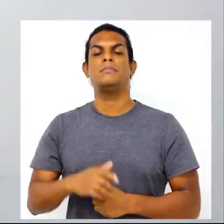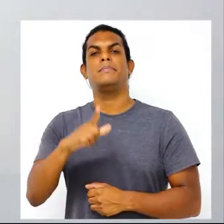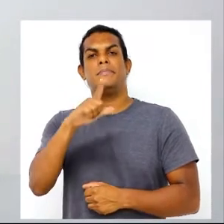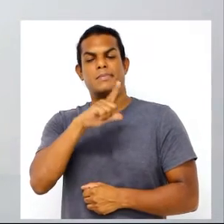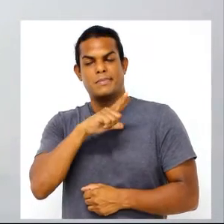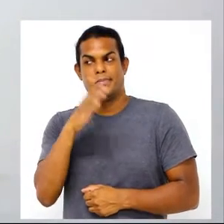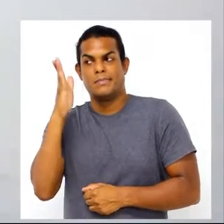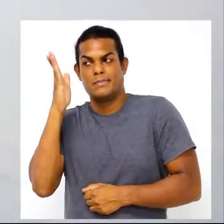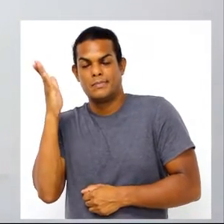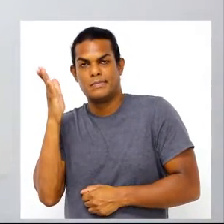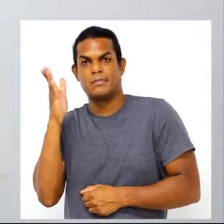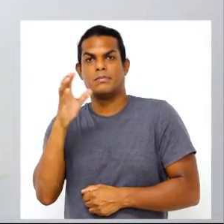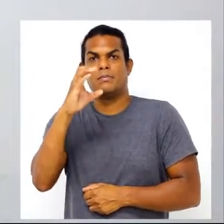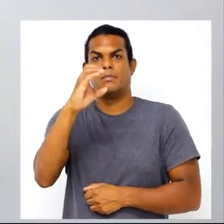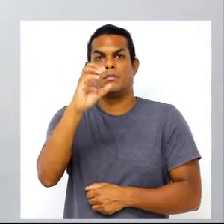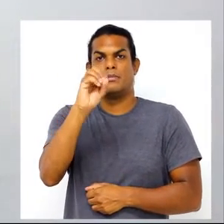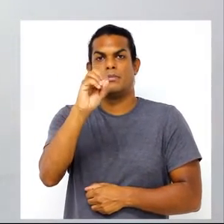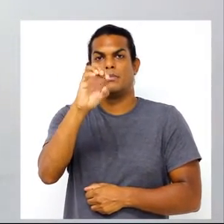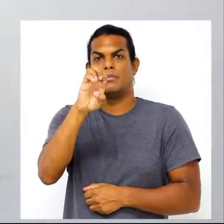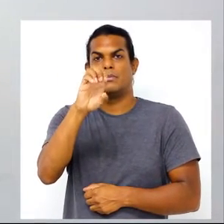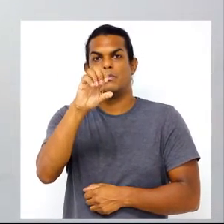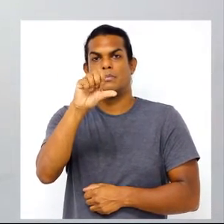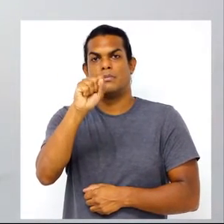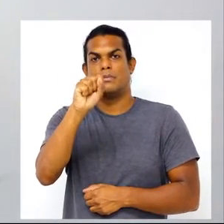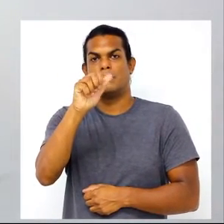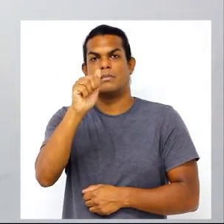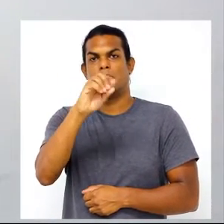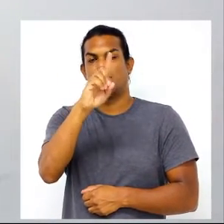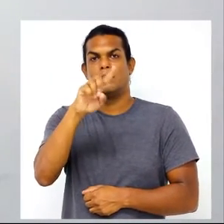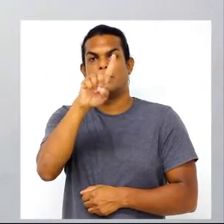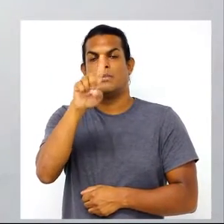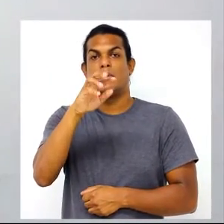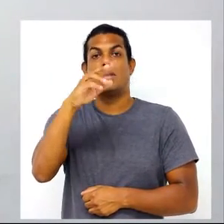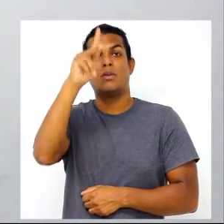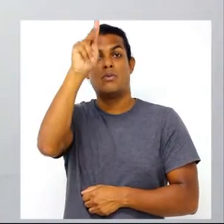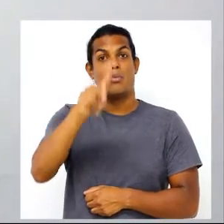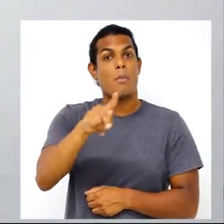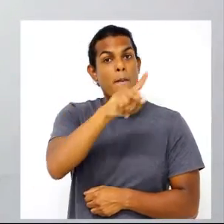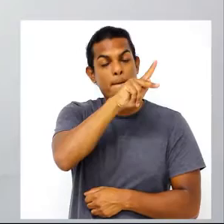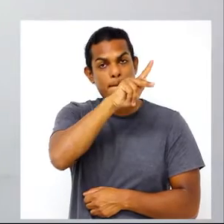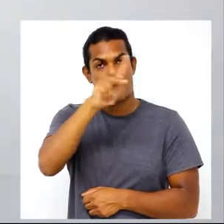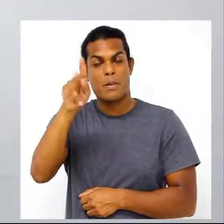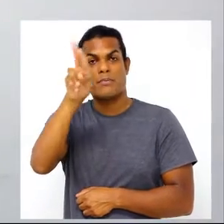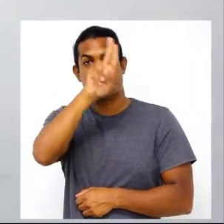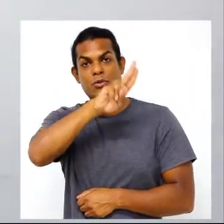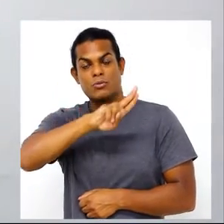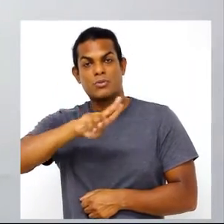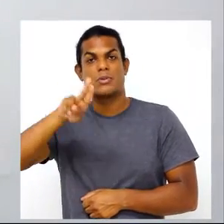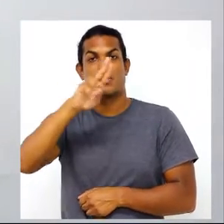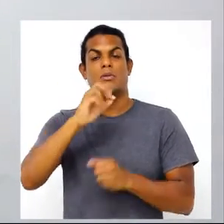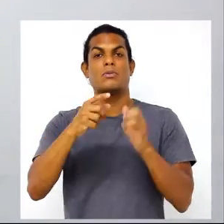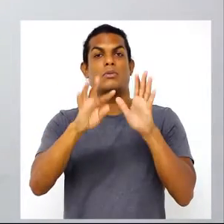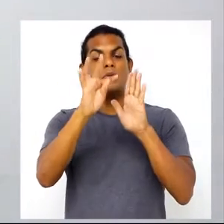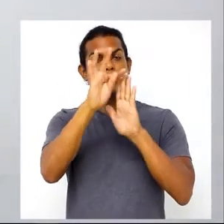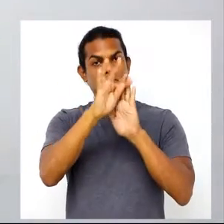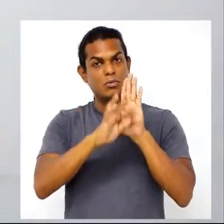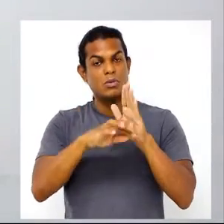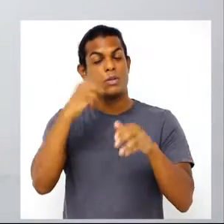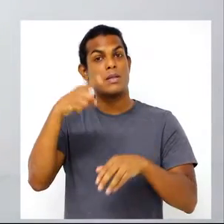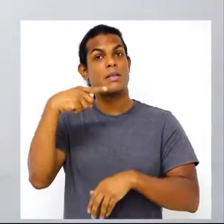há uma coesão textual, em que o Papa João Paulo II ele foi colocado no primeiro